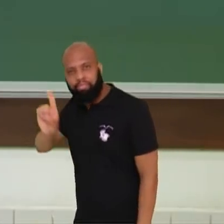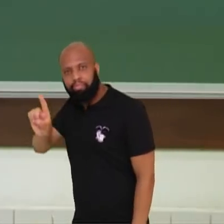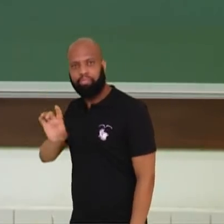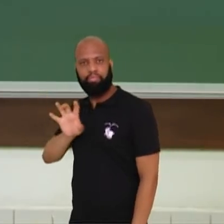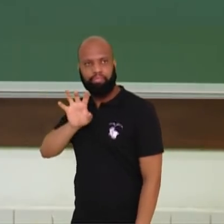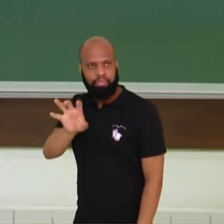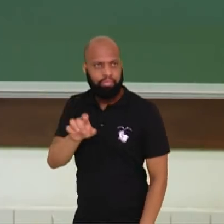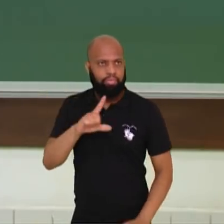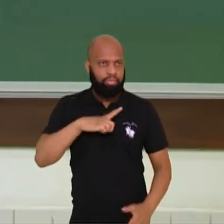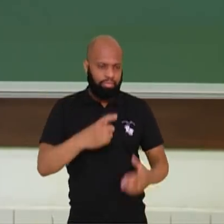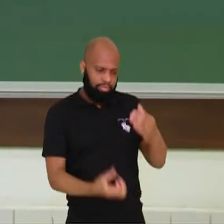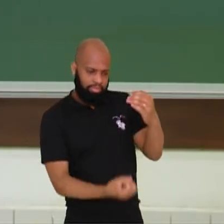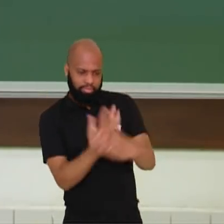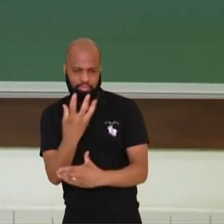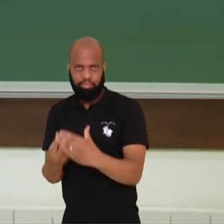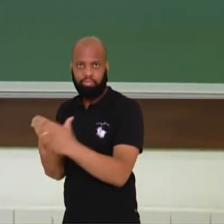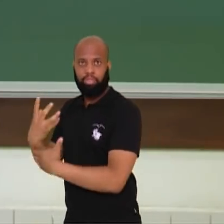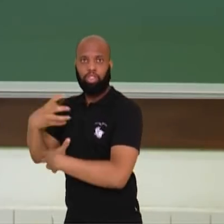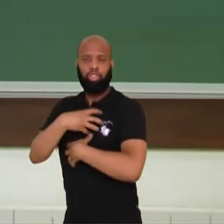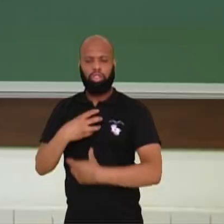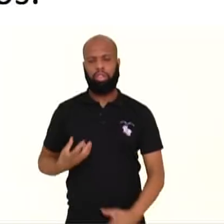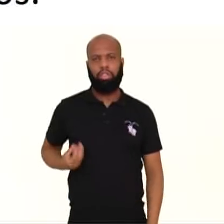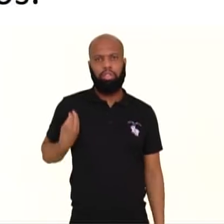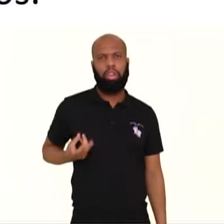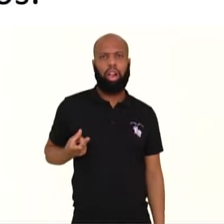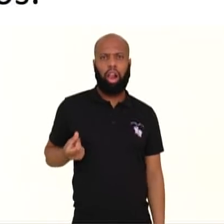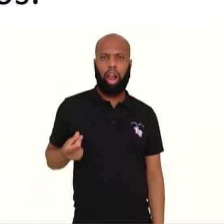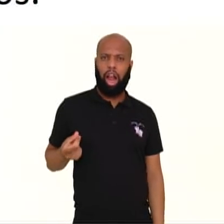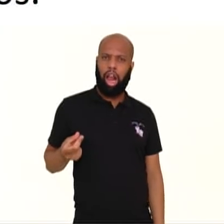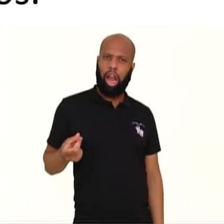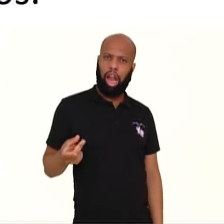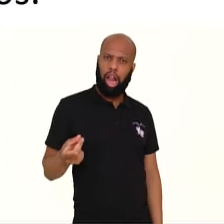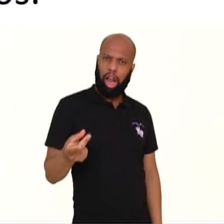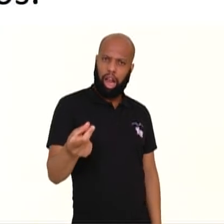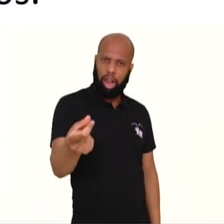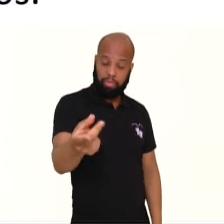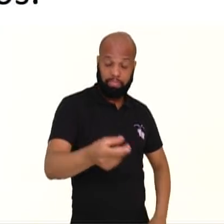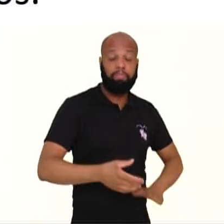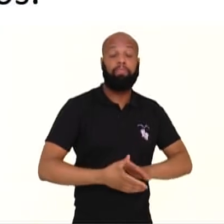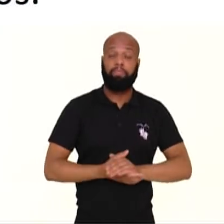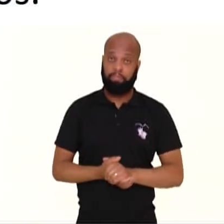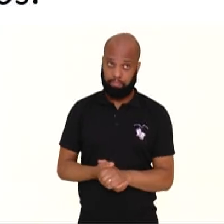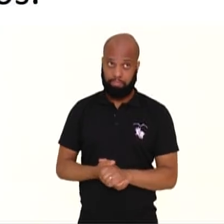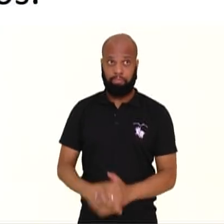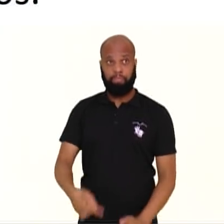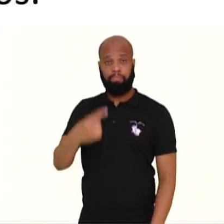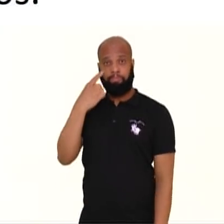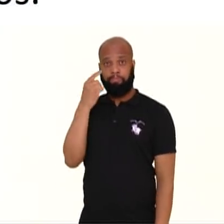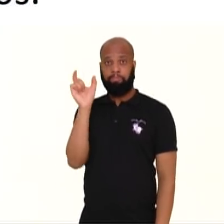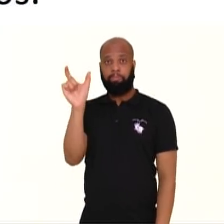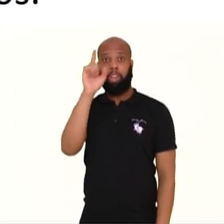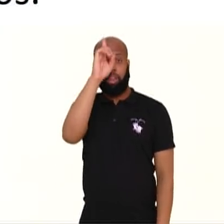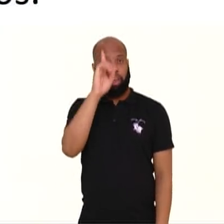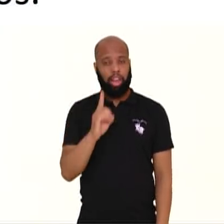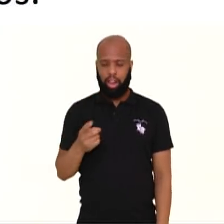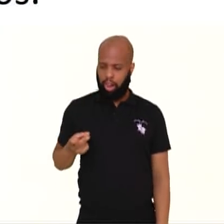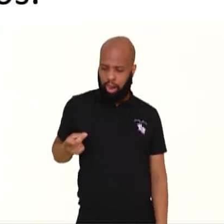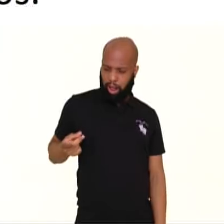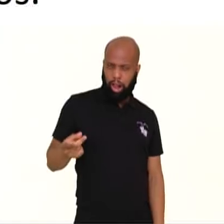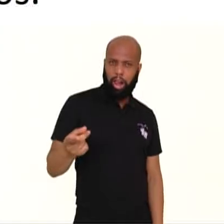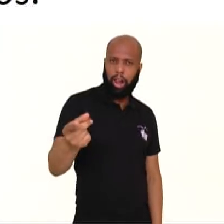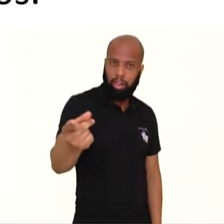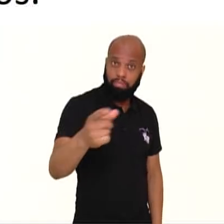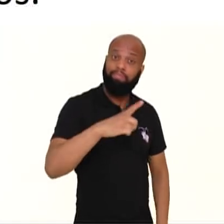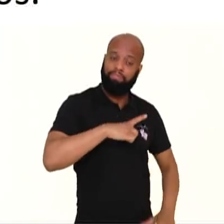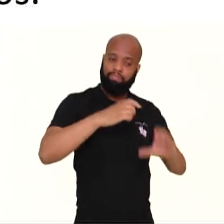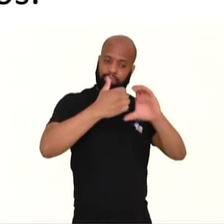que nós chamamos de seres imortais. Os seres imortais com características